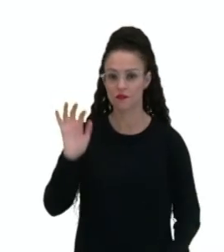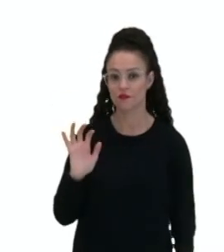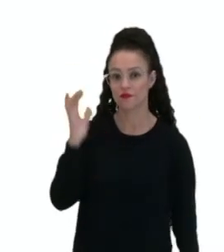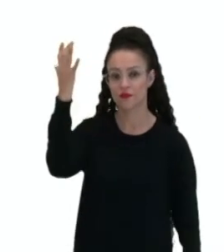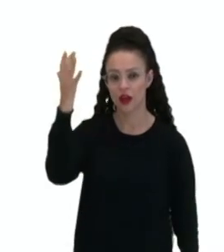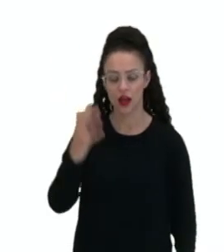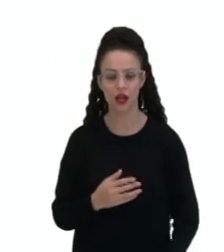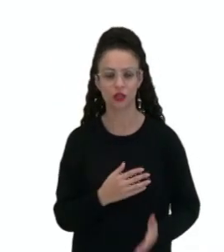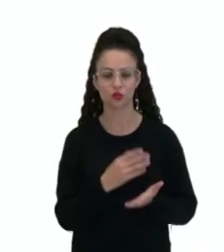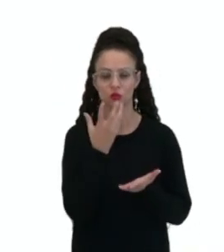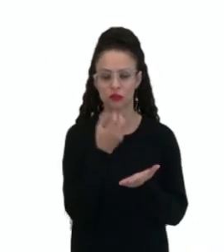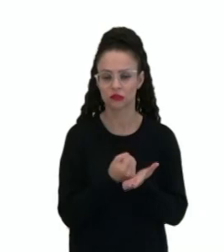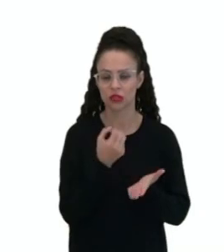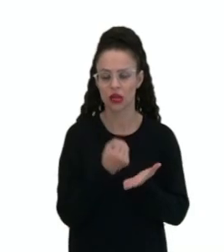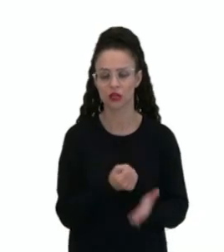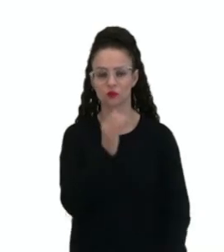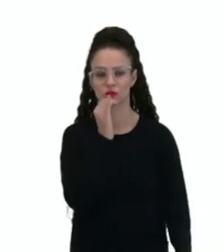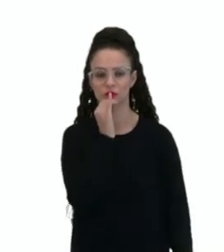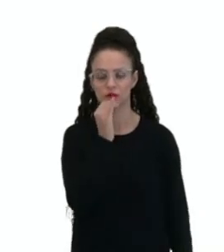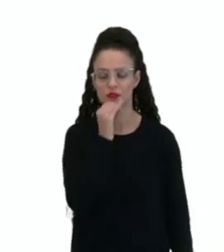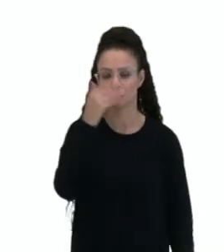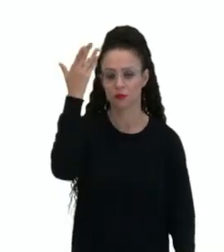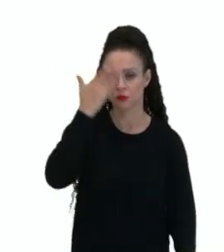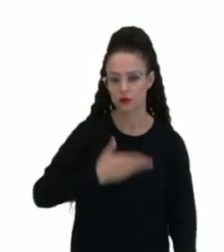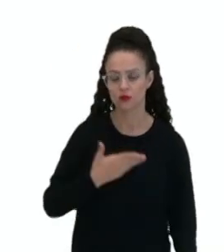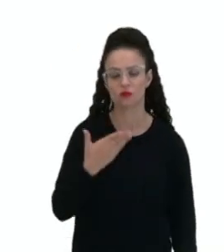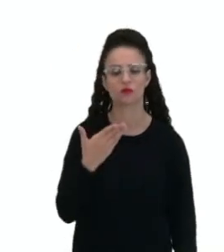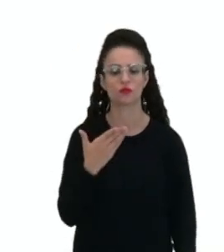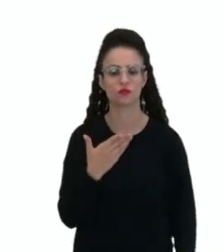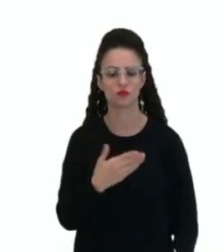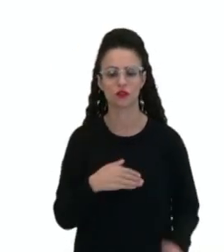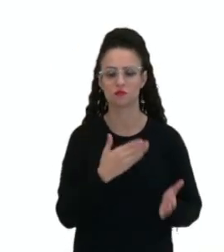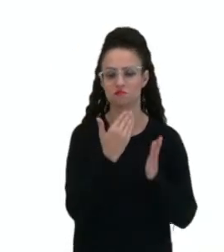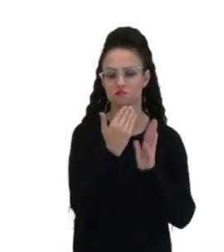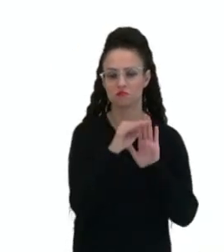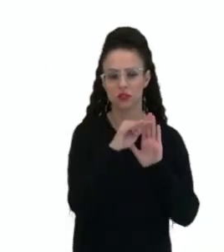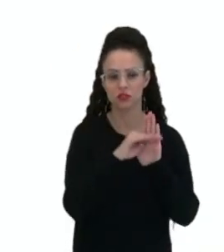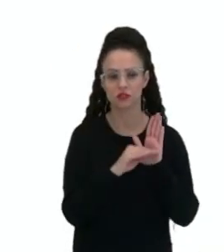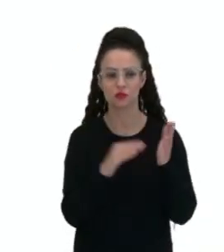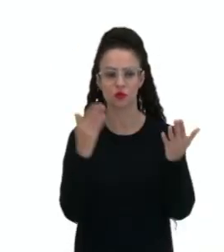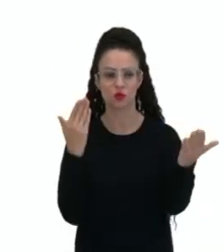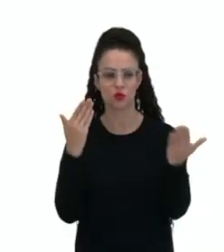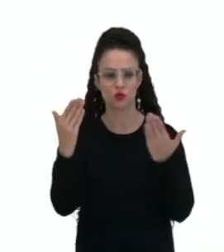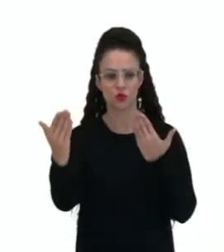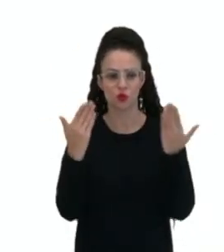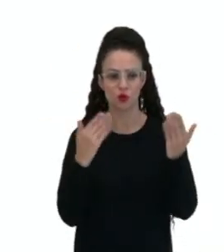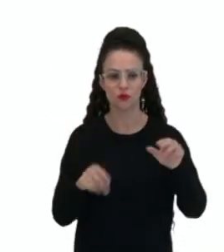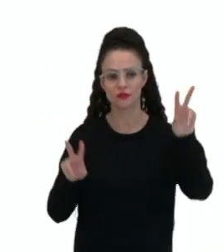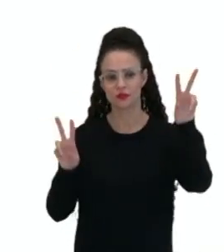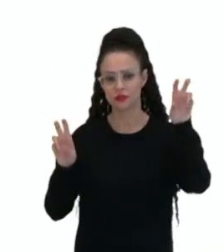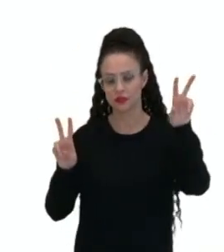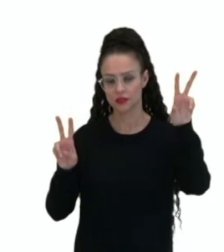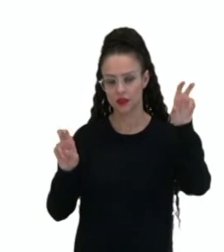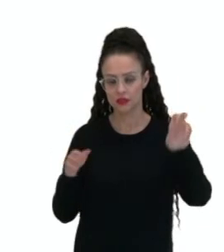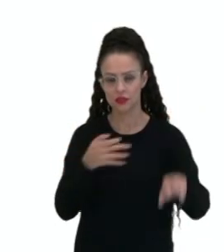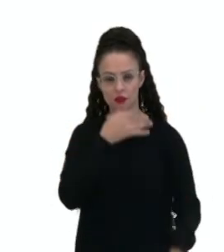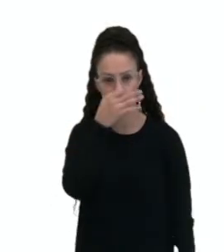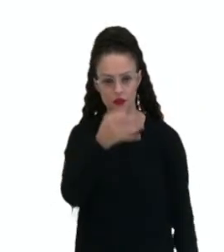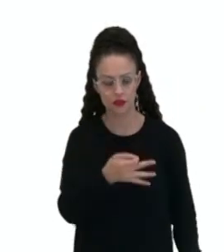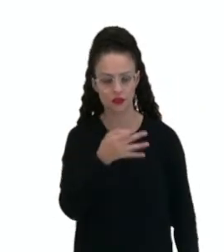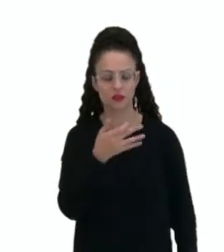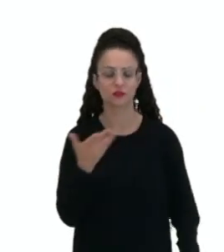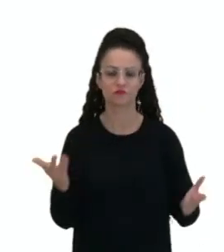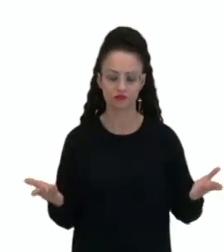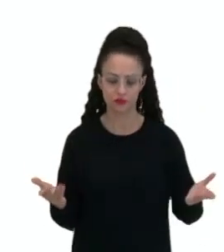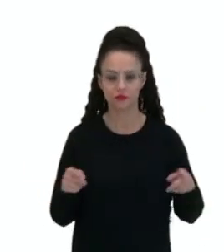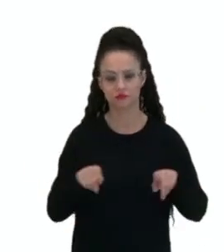fatos, dados, exemplos, evidências, princípios, comparações, citação da opinião de